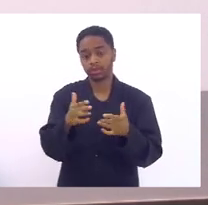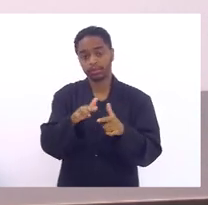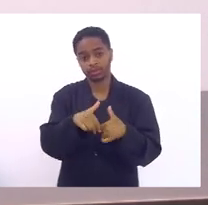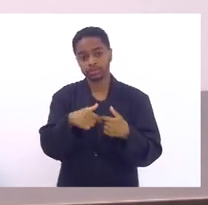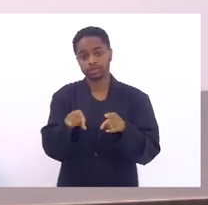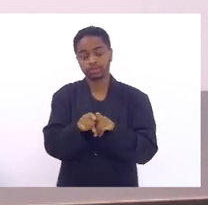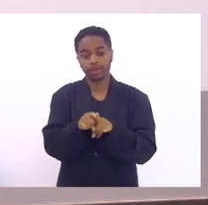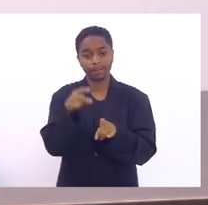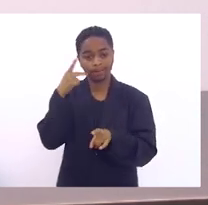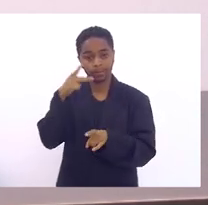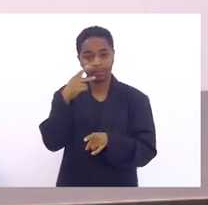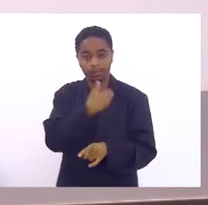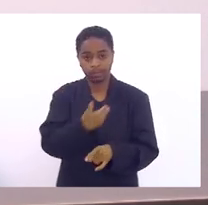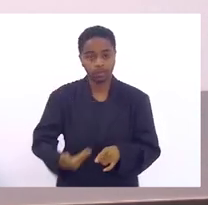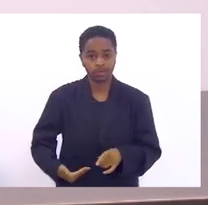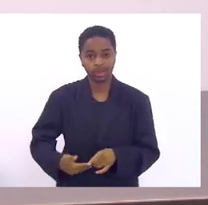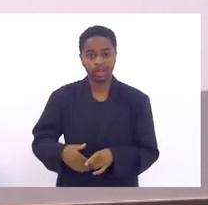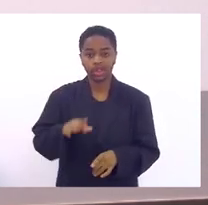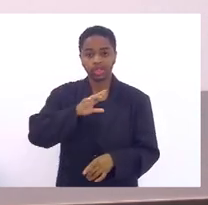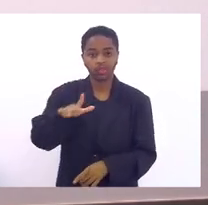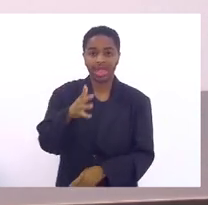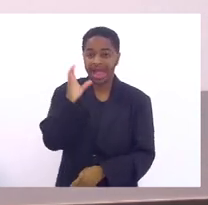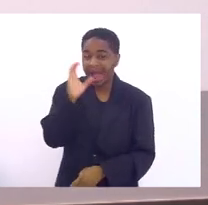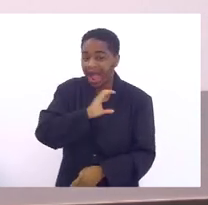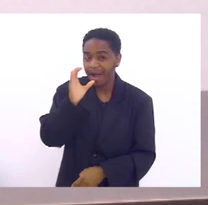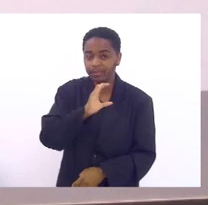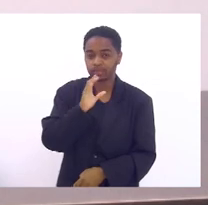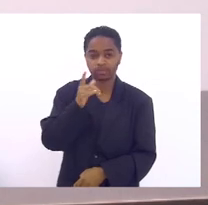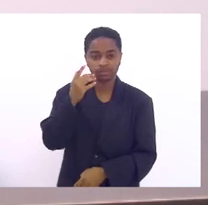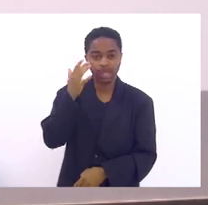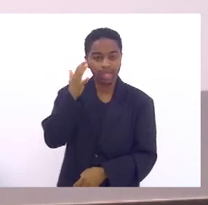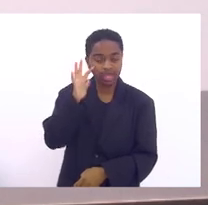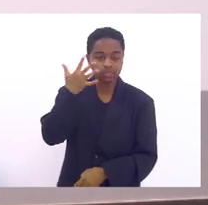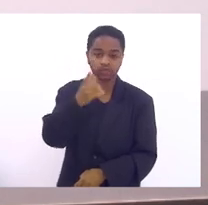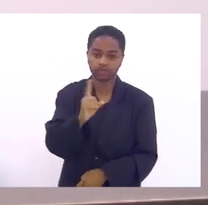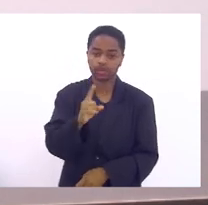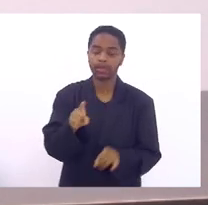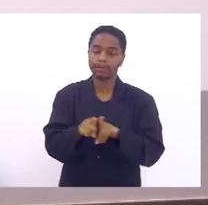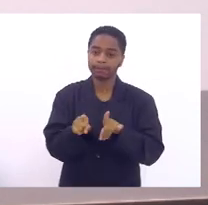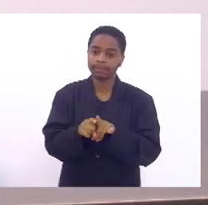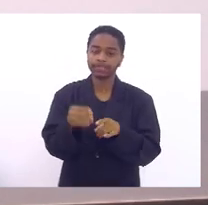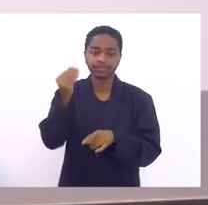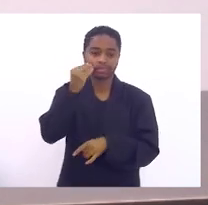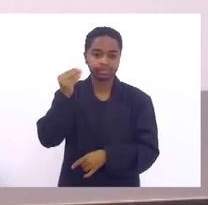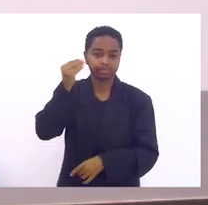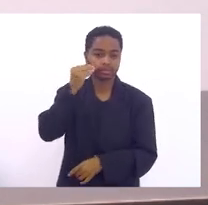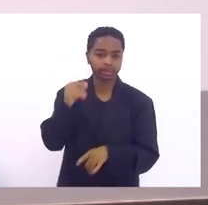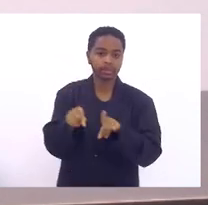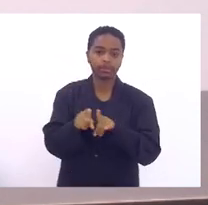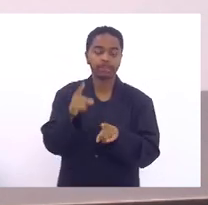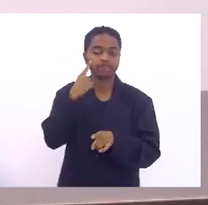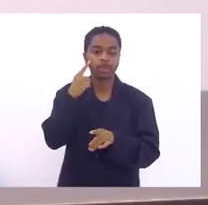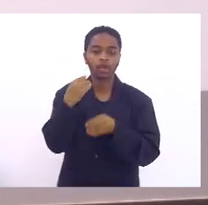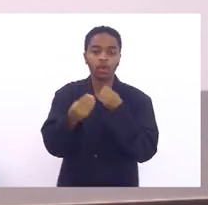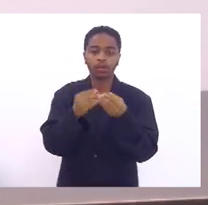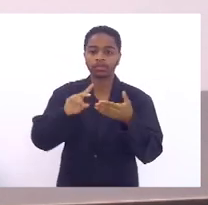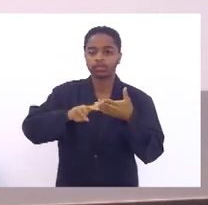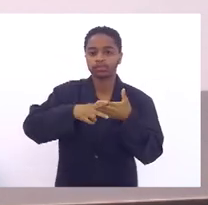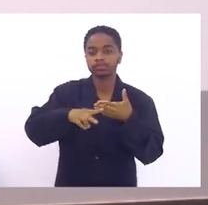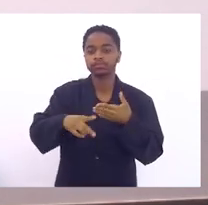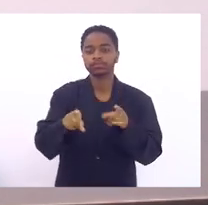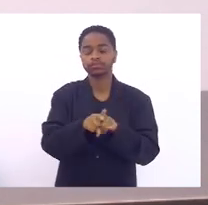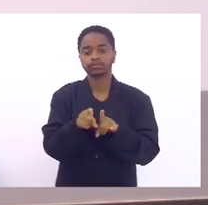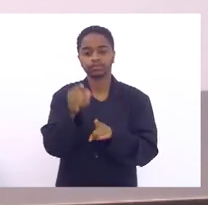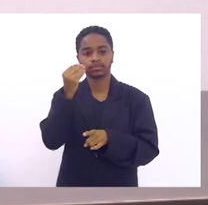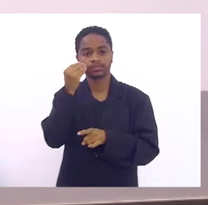também não gera resultados do dia paraa noite né tem muitos erros e acertos a gente precisa testar muito a gente precisa ver as consequências disso E aí sempre perceber como a gente pode